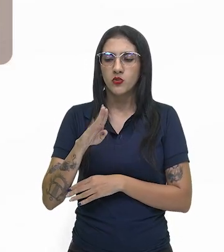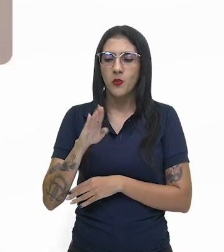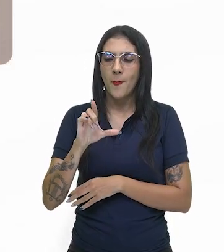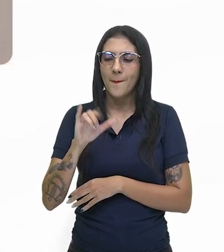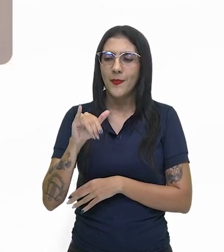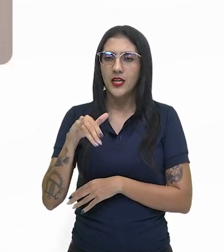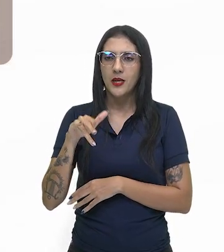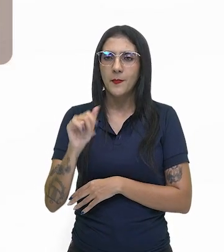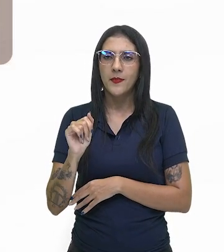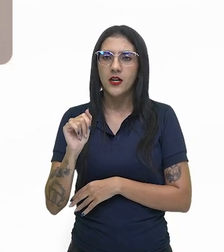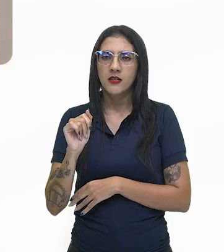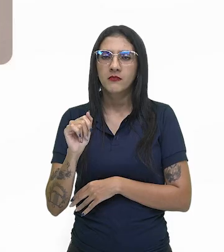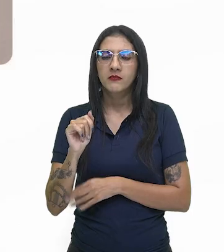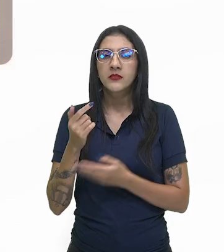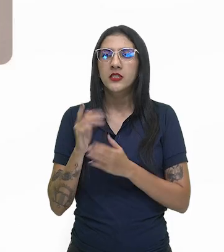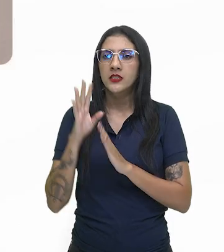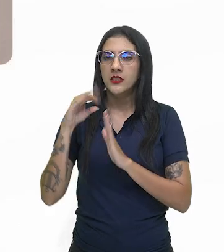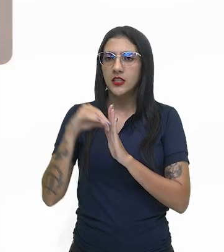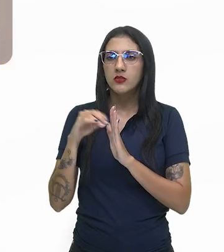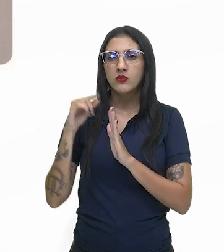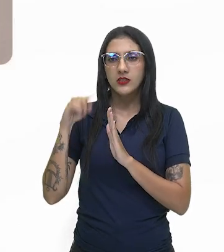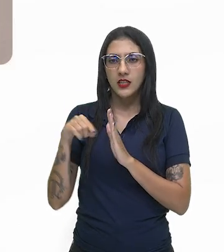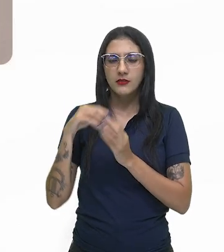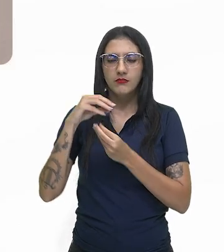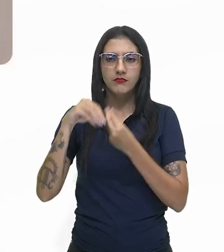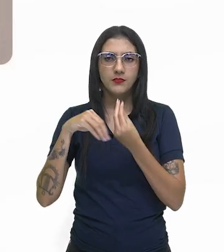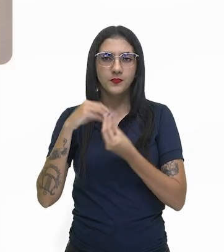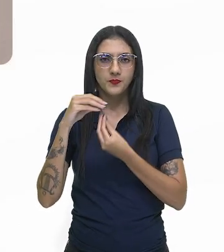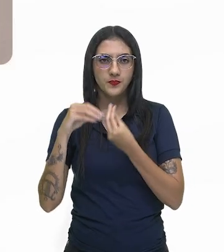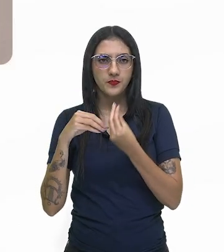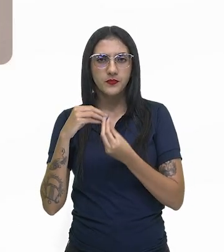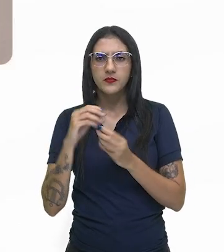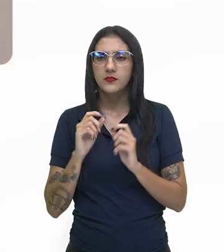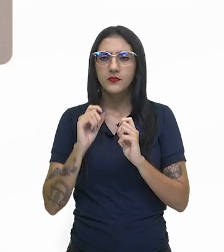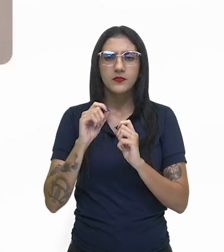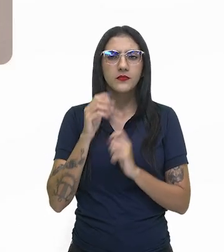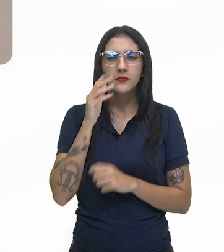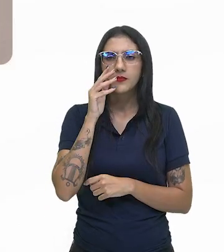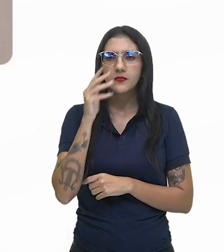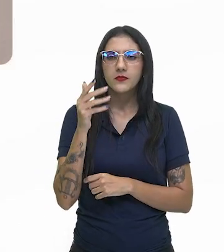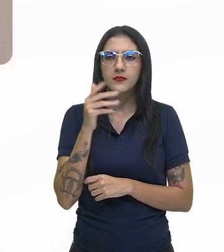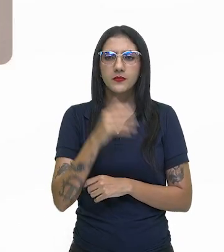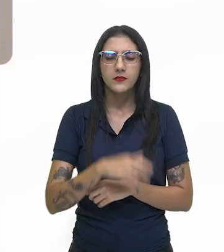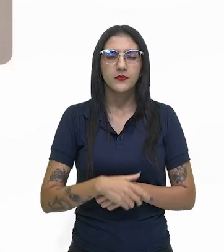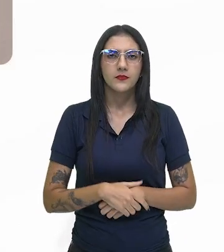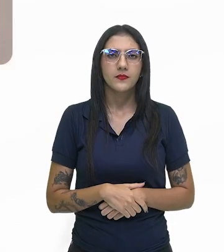É que dentro dessa mistura, o que ocorre?